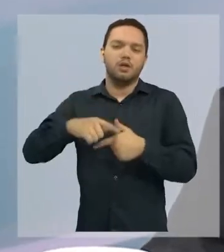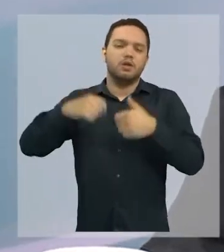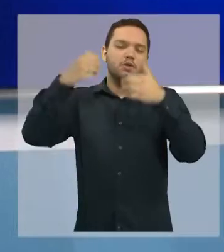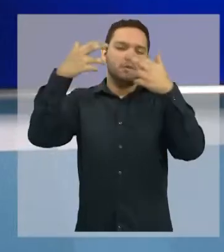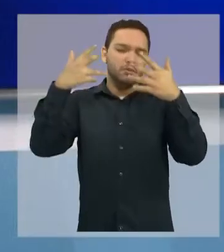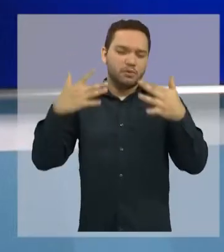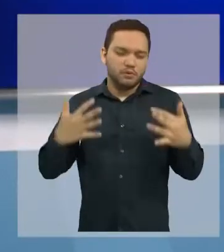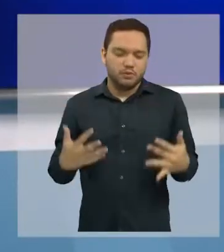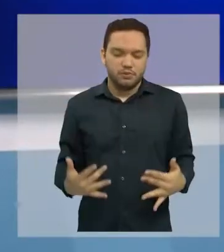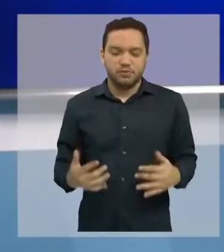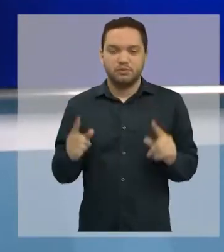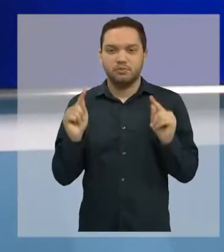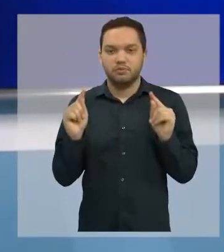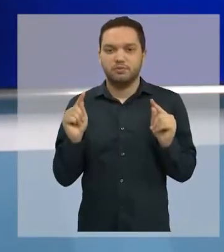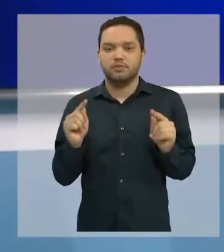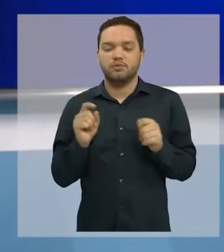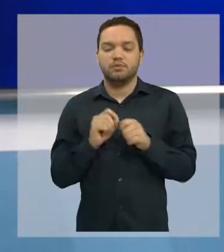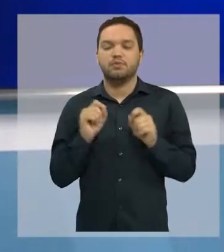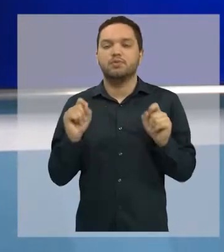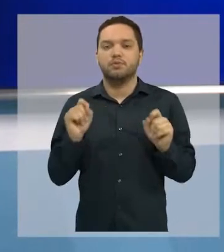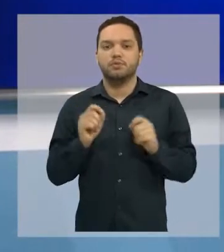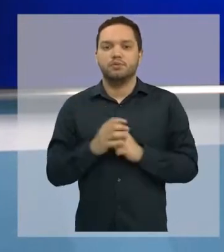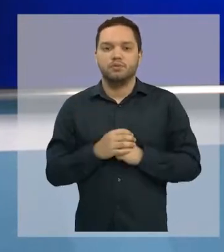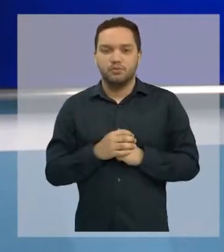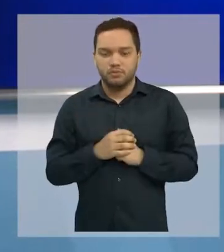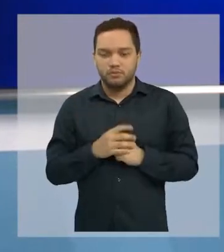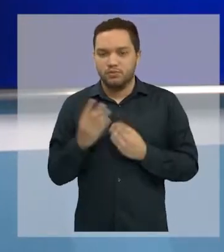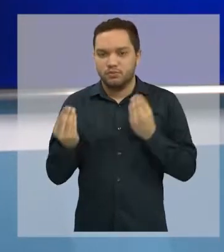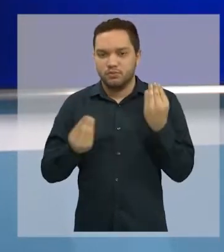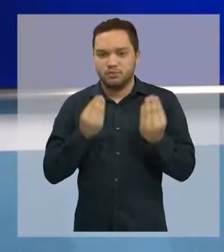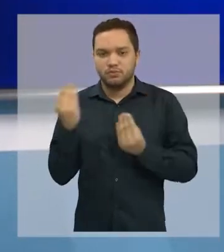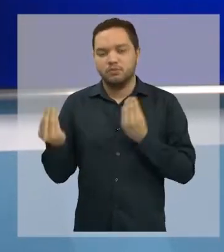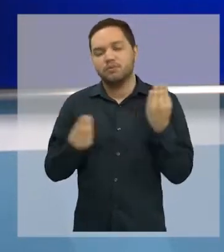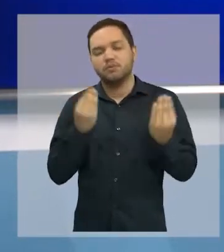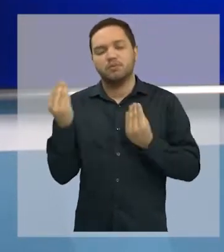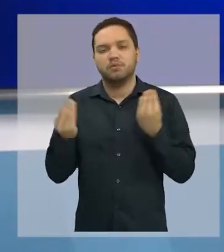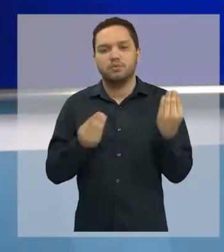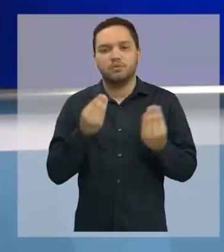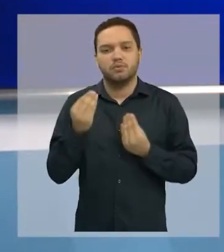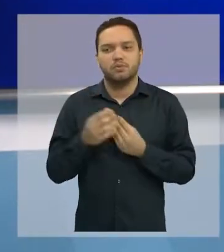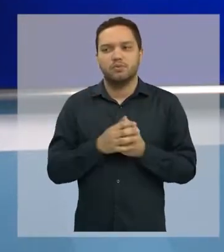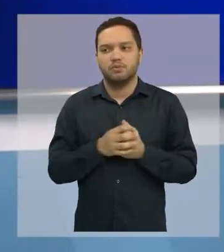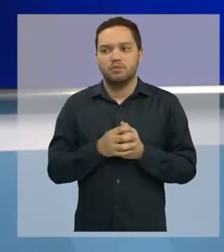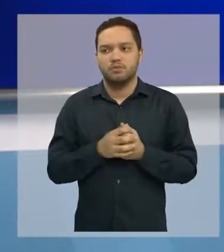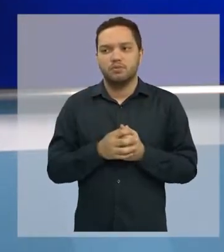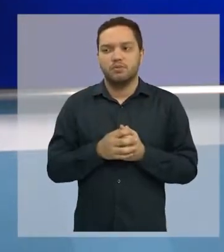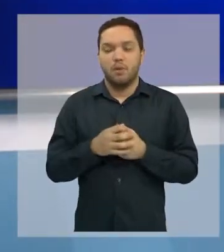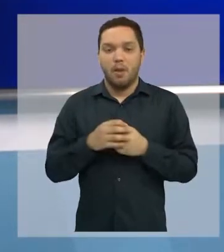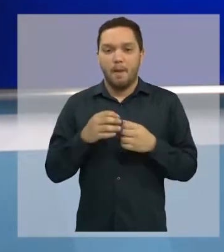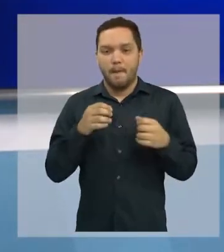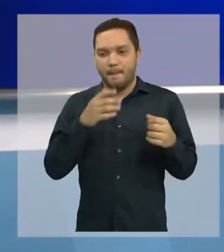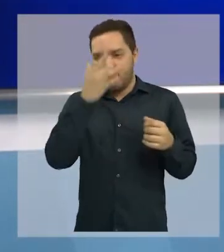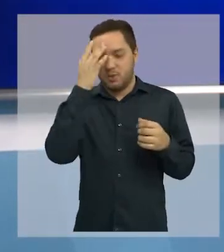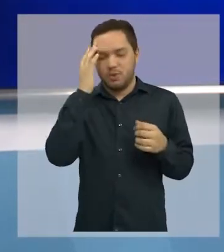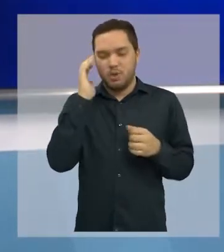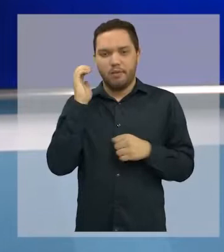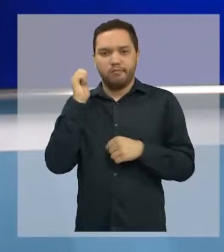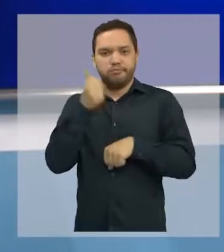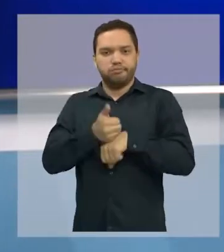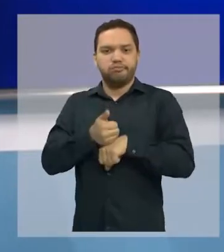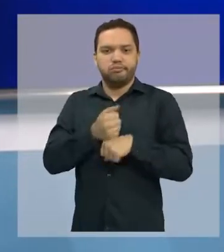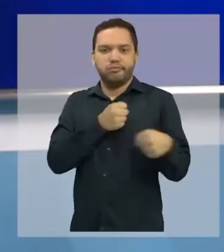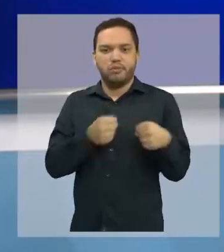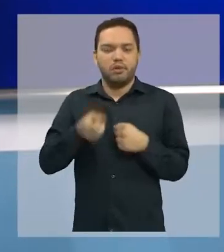Reginaldo e Maia, filho, o que é que ela fez? Ela construiu o que nós também conhecemos como perpetuação no poder. Você